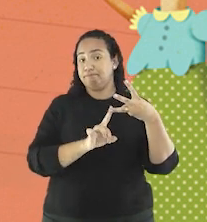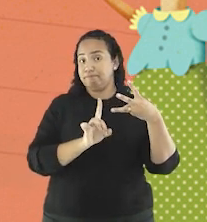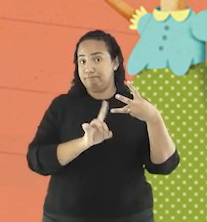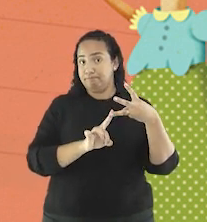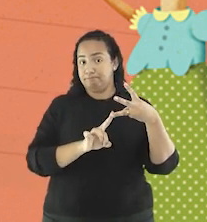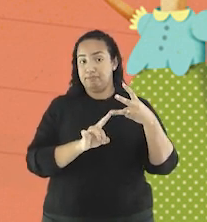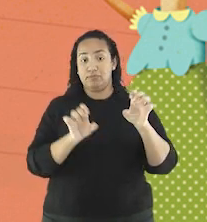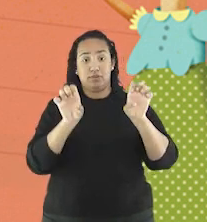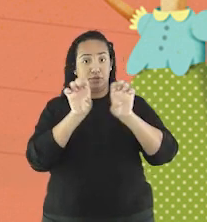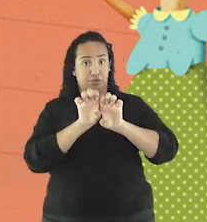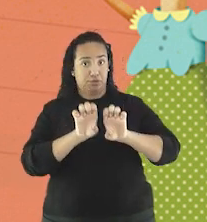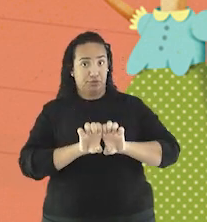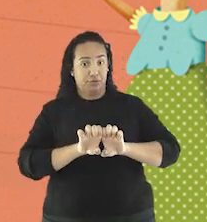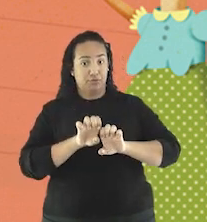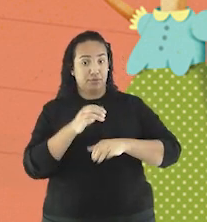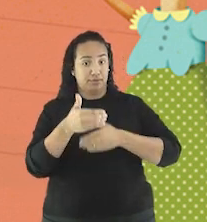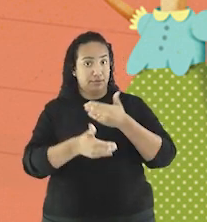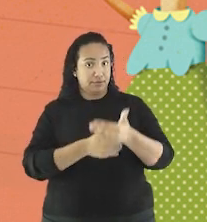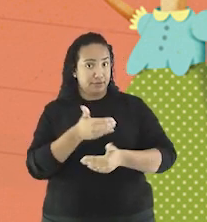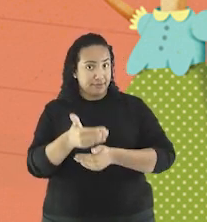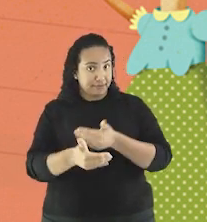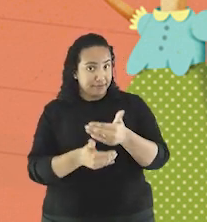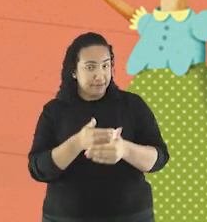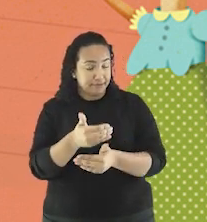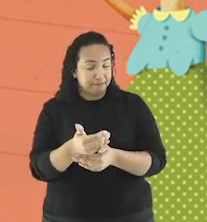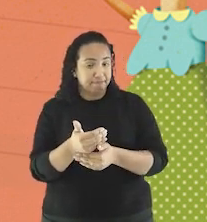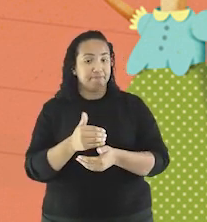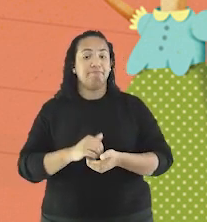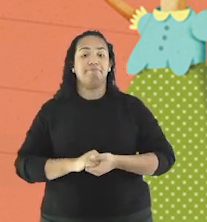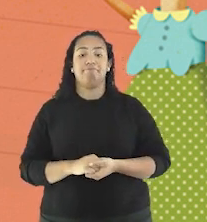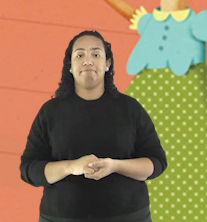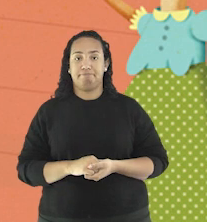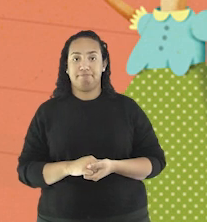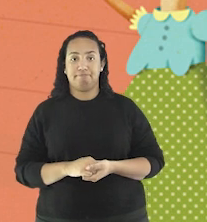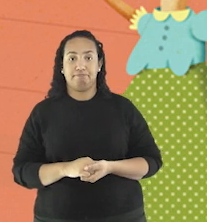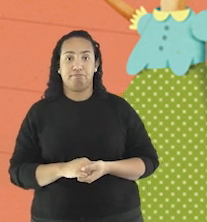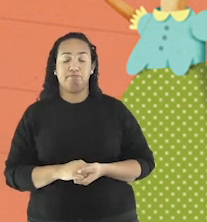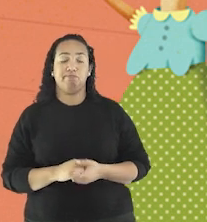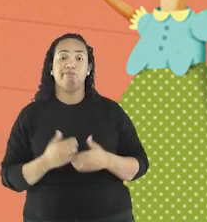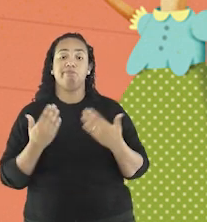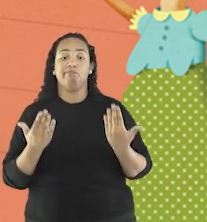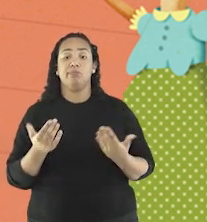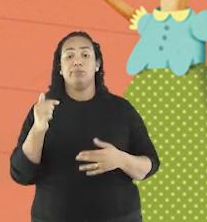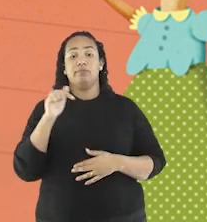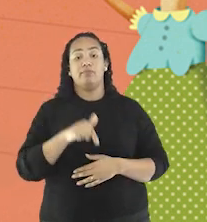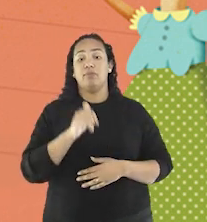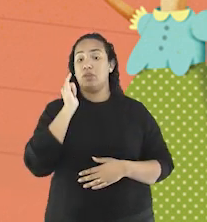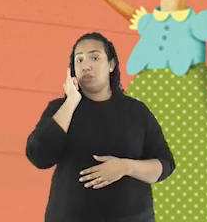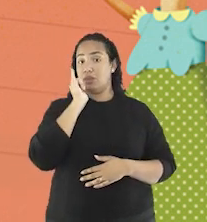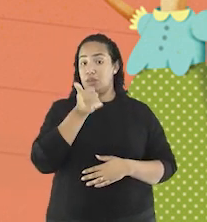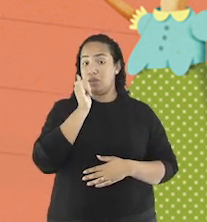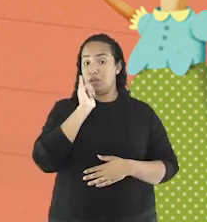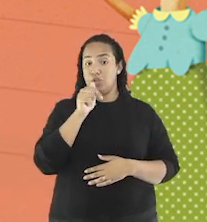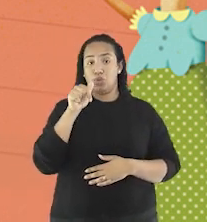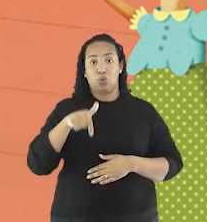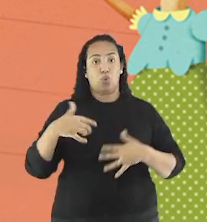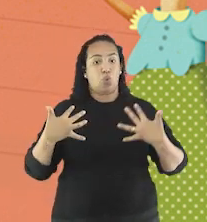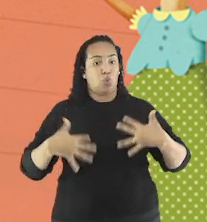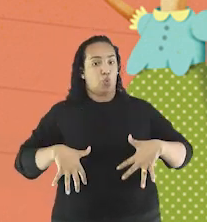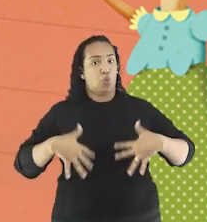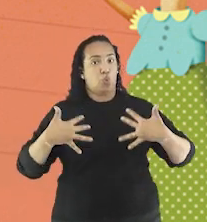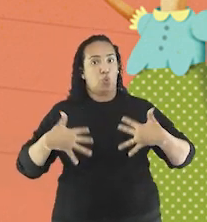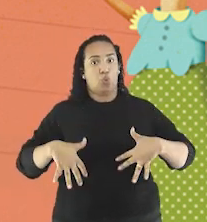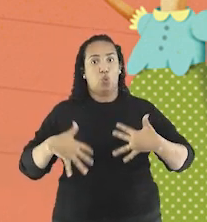entender a estrutura do desenvolvimento. Nessa parte, a narrativa é